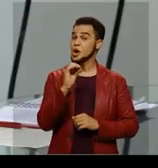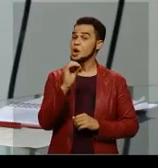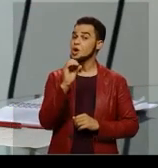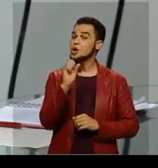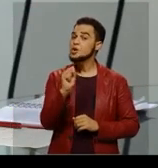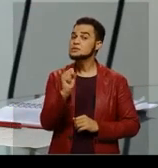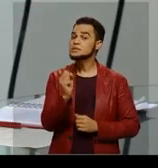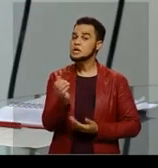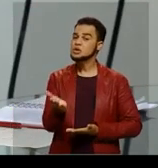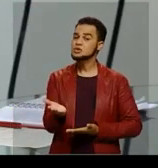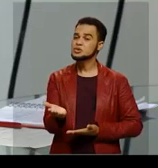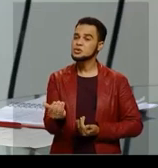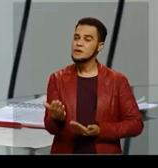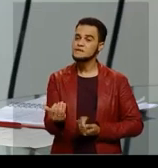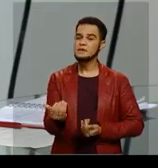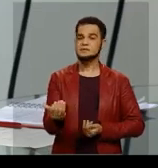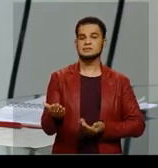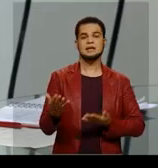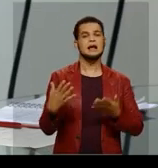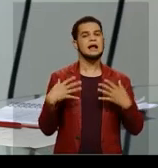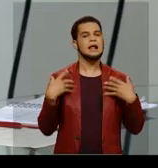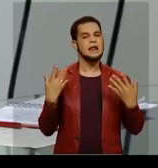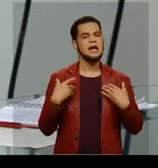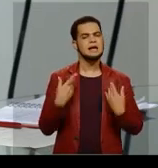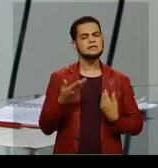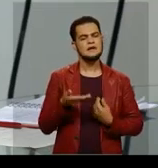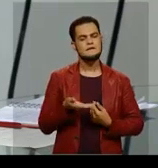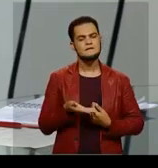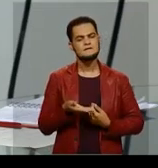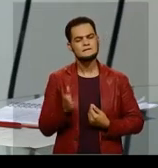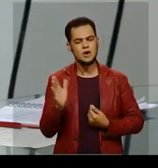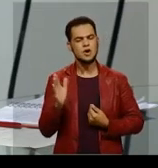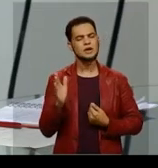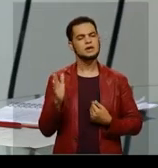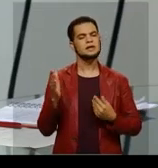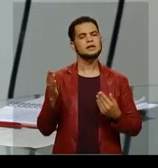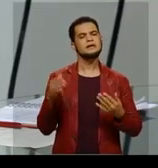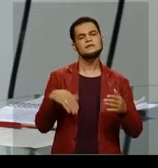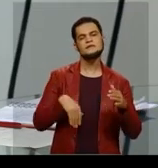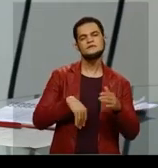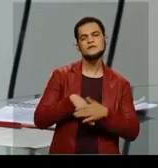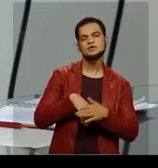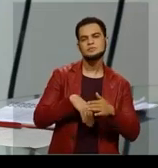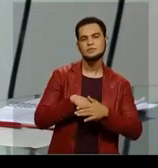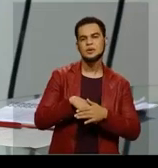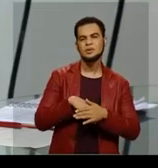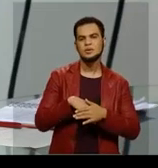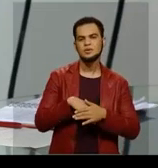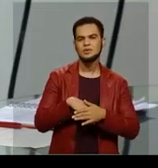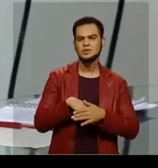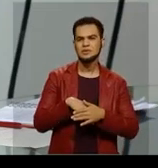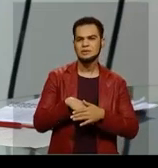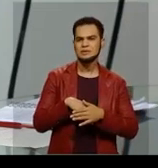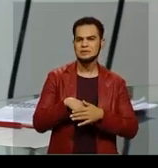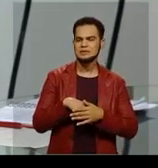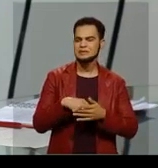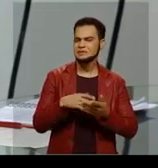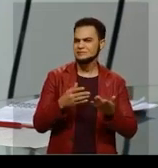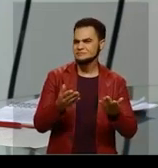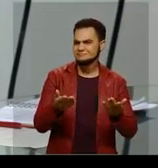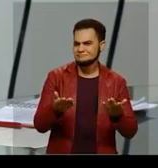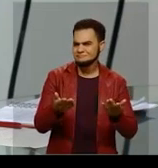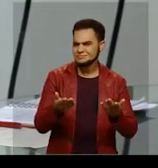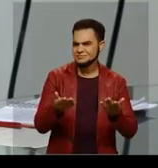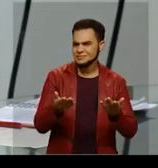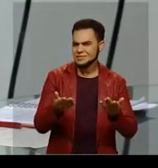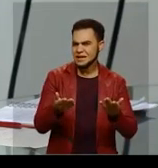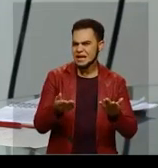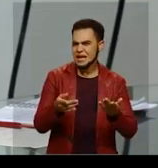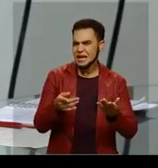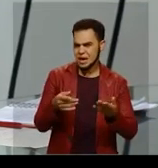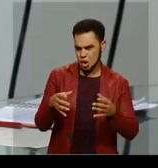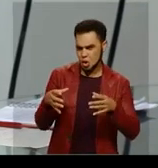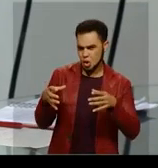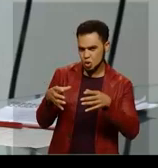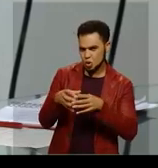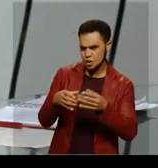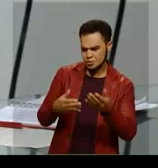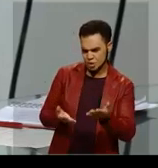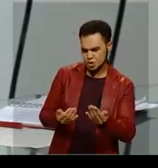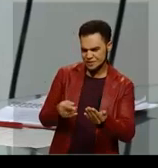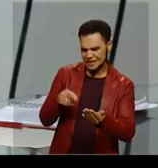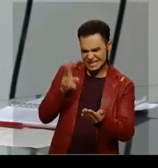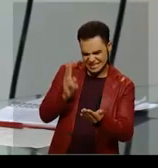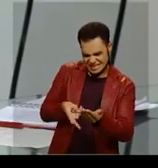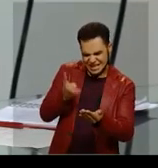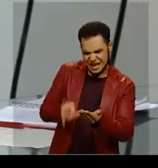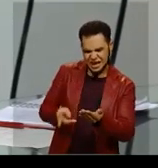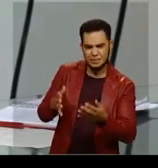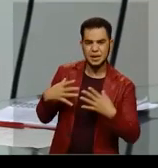foram jogar futebol. Eles são sempre alegres? Ou eles estão alegres porque foram jogar futebol? Entendeu?